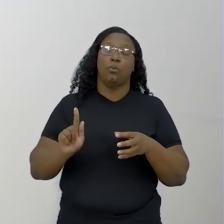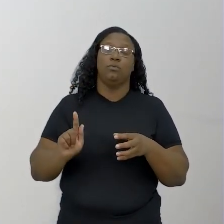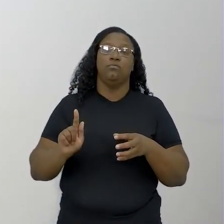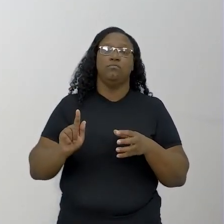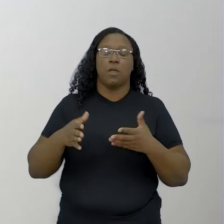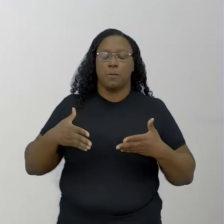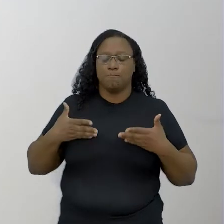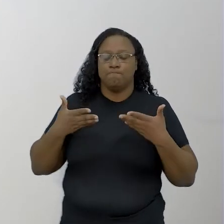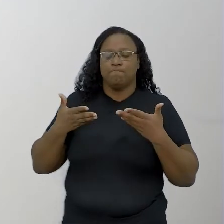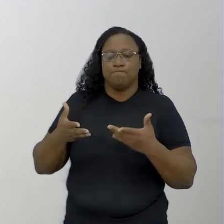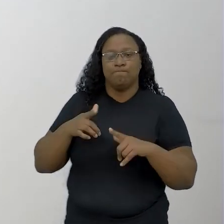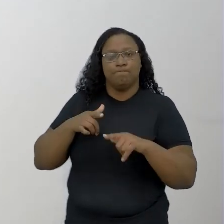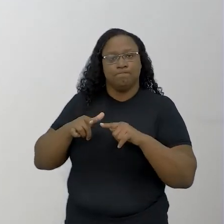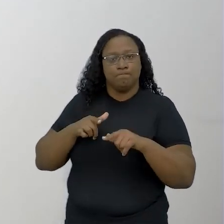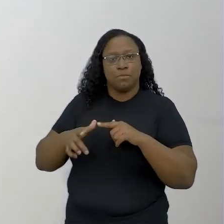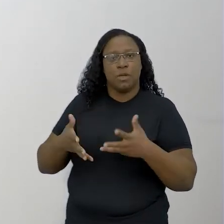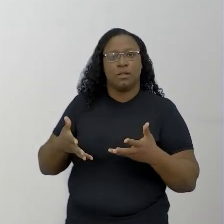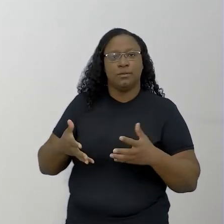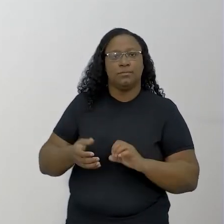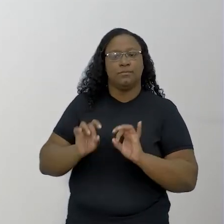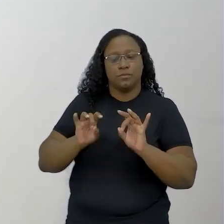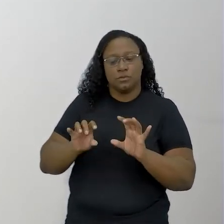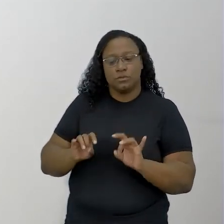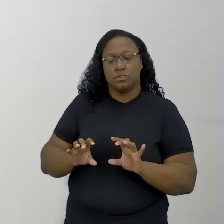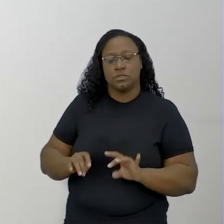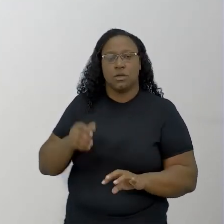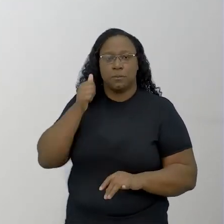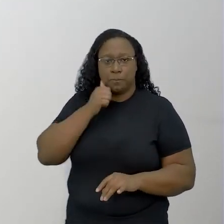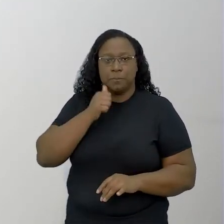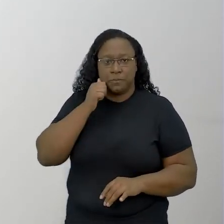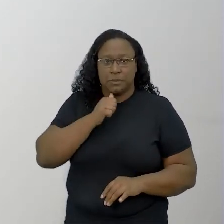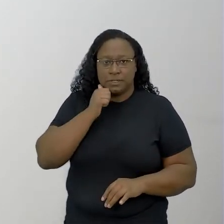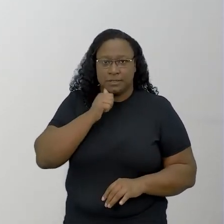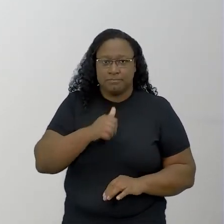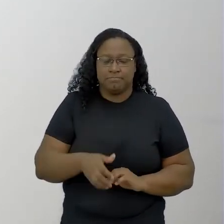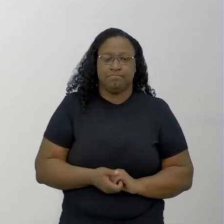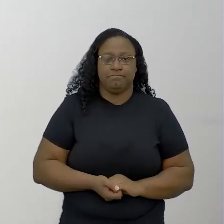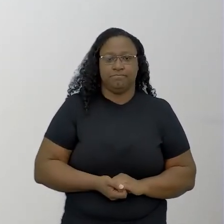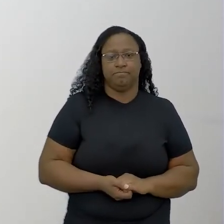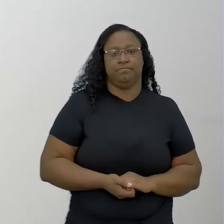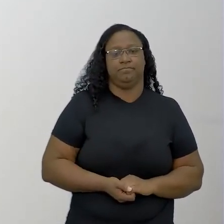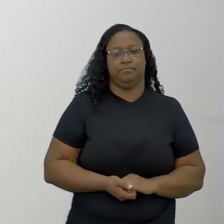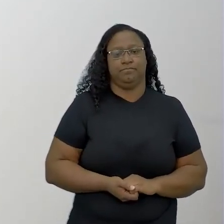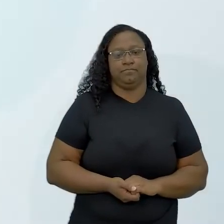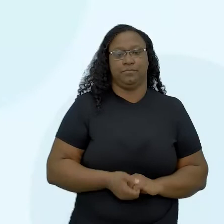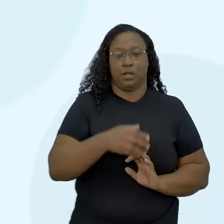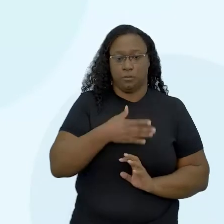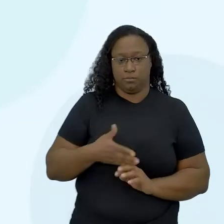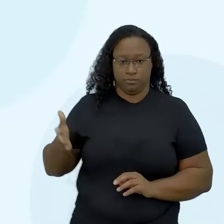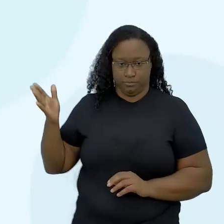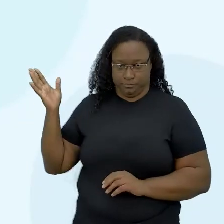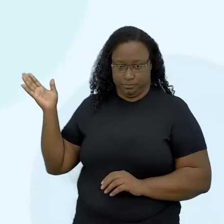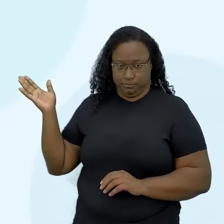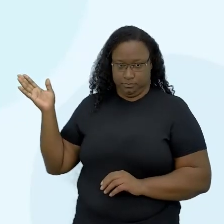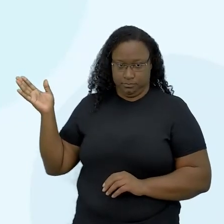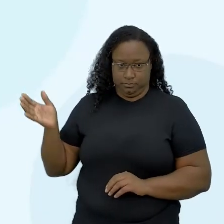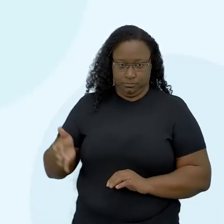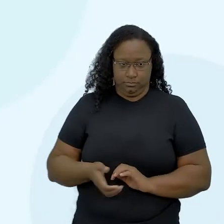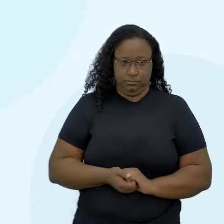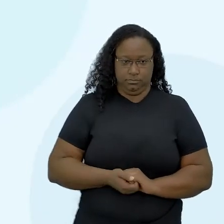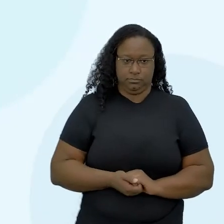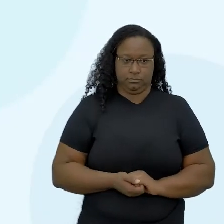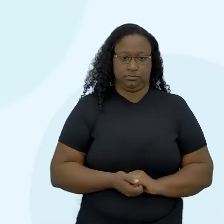tema com especial atenção dedicada às mulheres. Olha lá no LED de novo. Isso trabalha